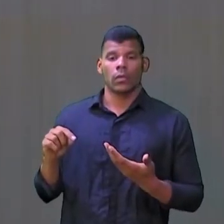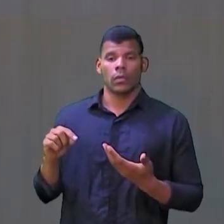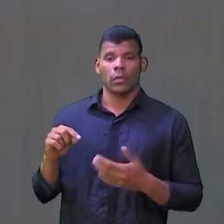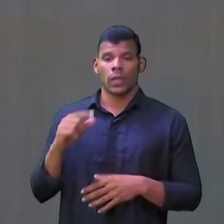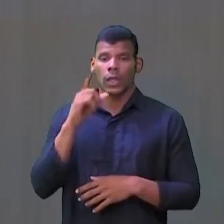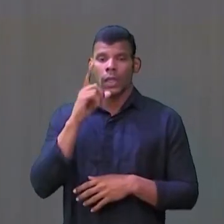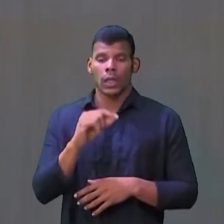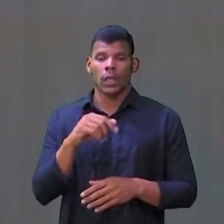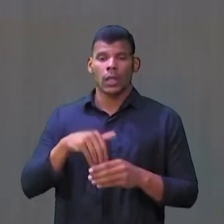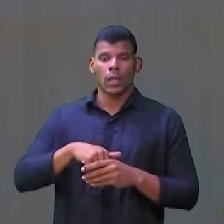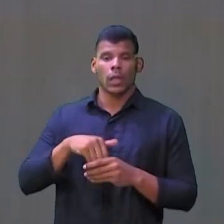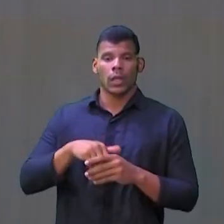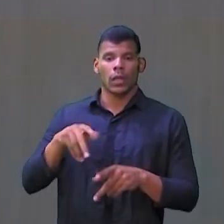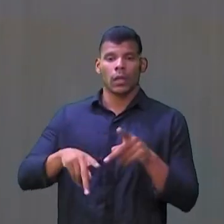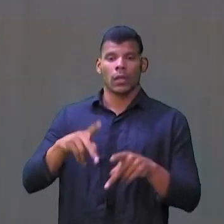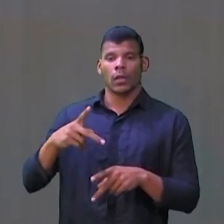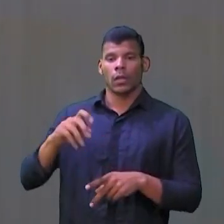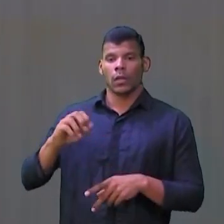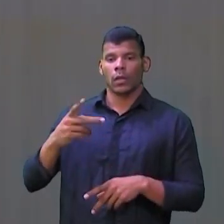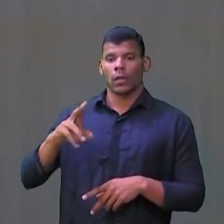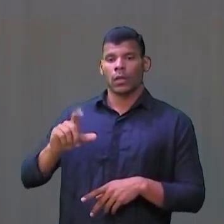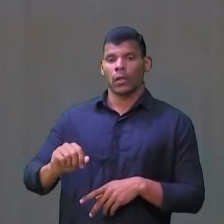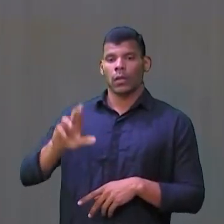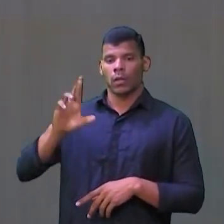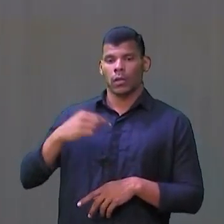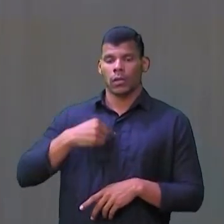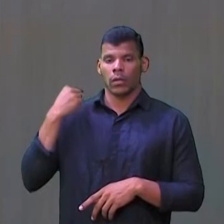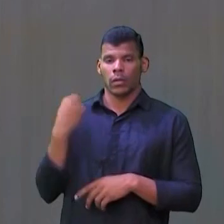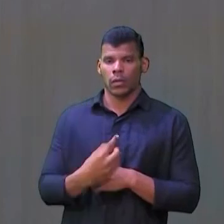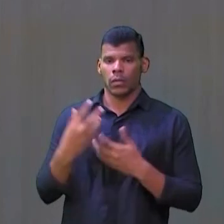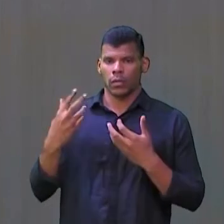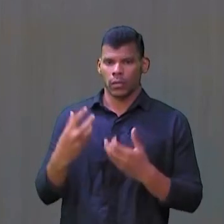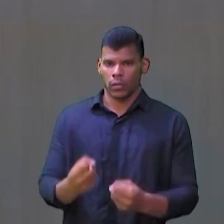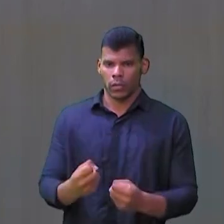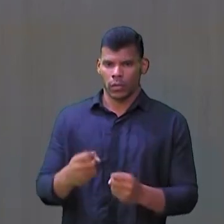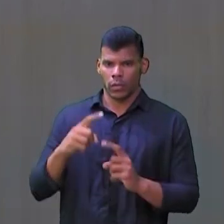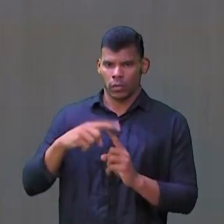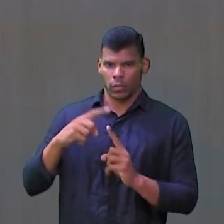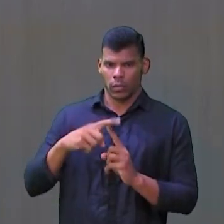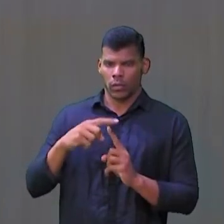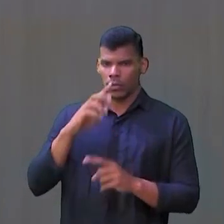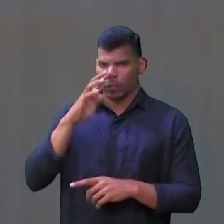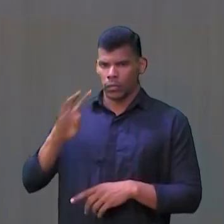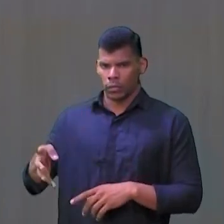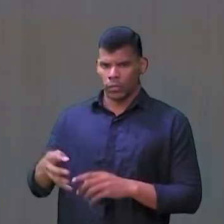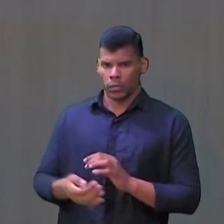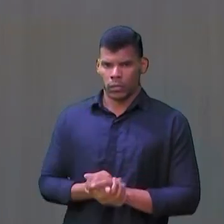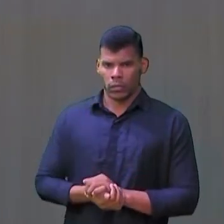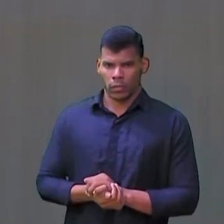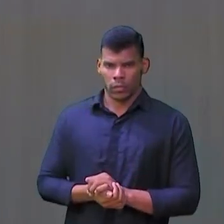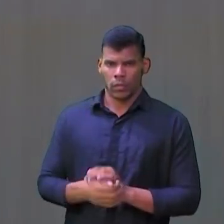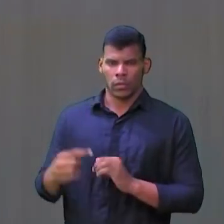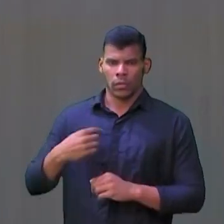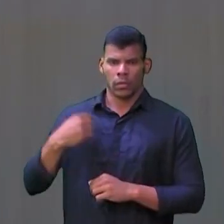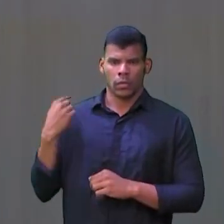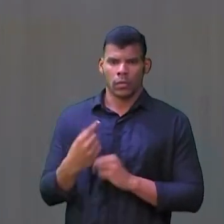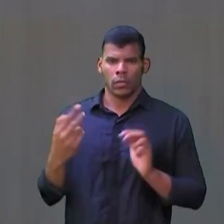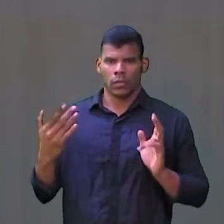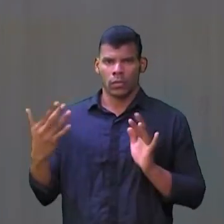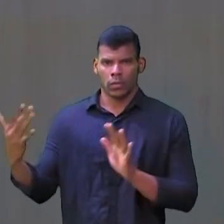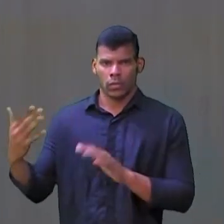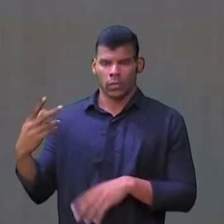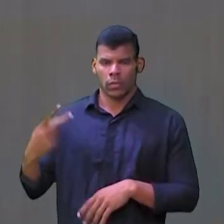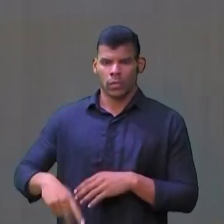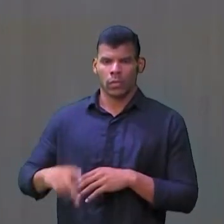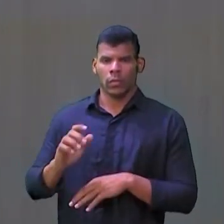conferida pelo voto popular, a gente não vai aceitar esse tipo de ataque no exercício do nosso mandato